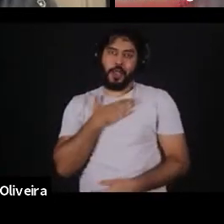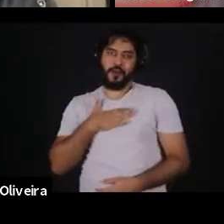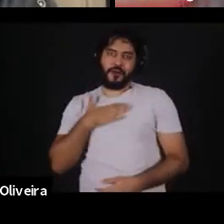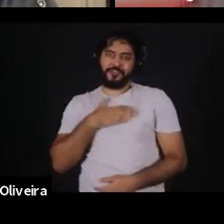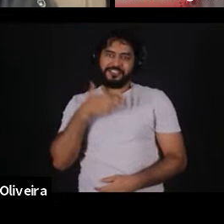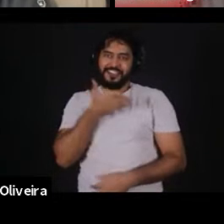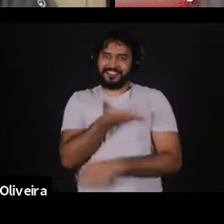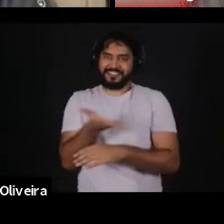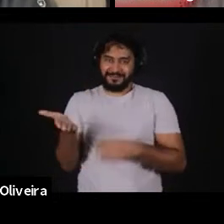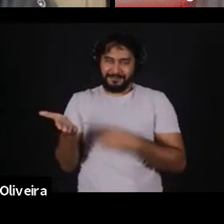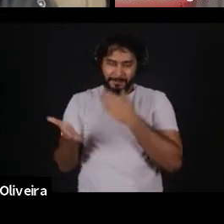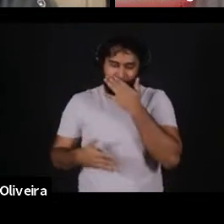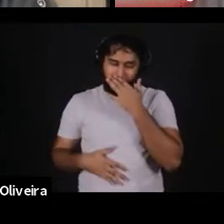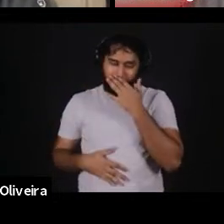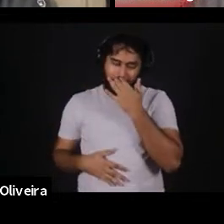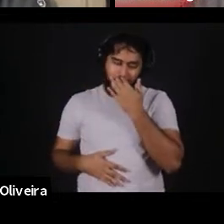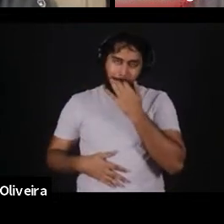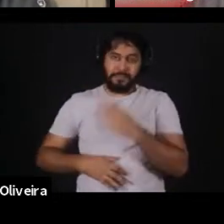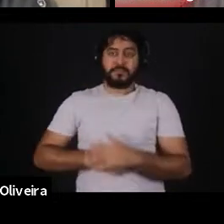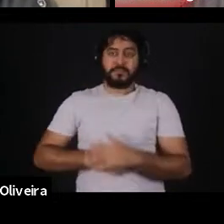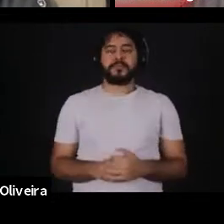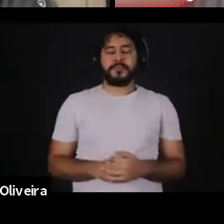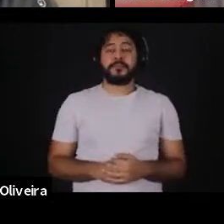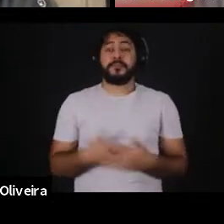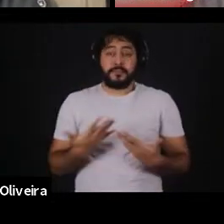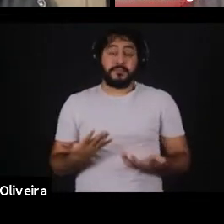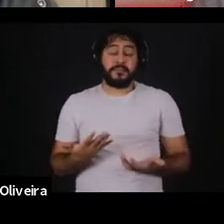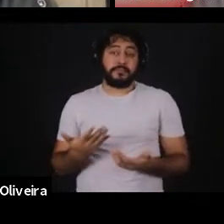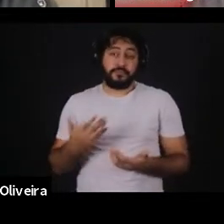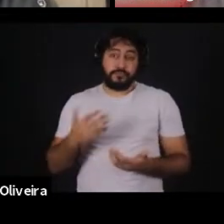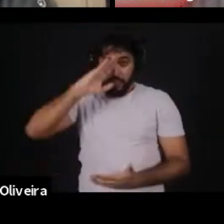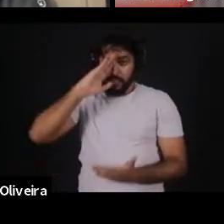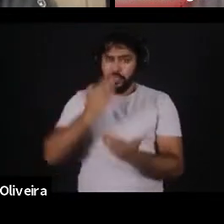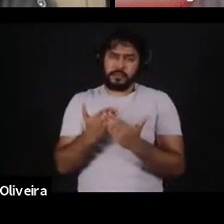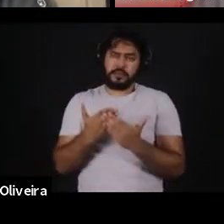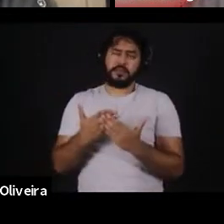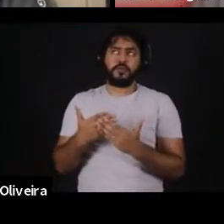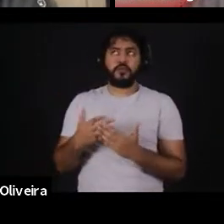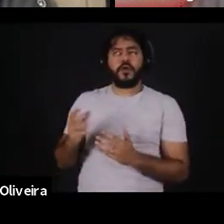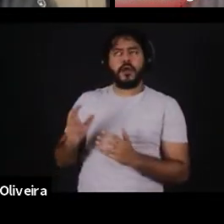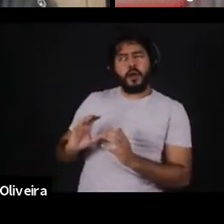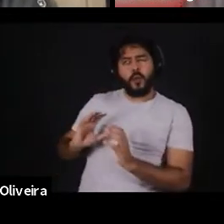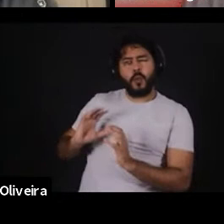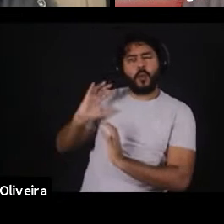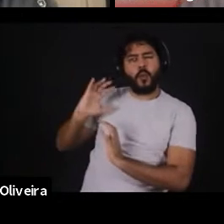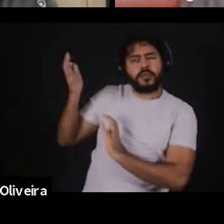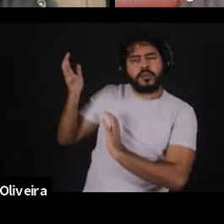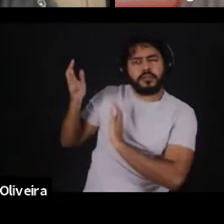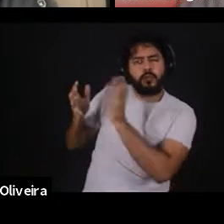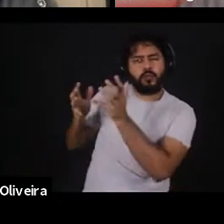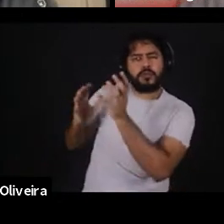errado. É, acho que foi acontecendo assim muito